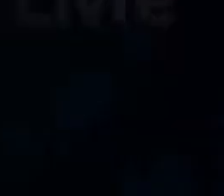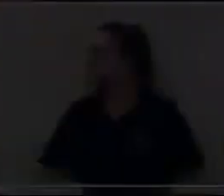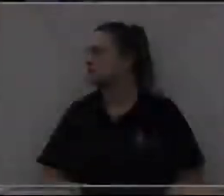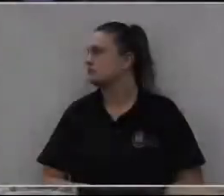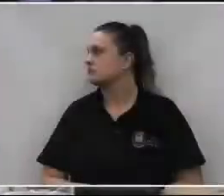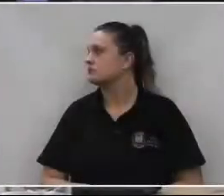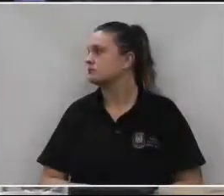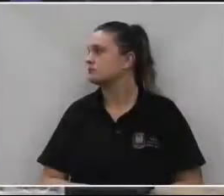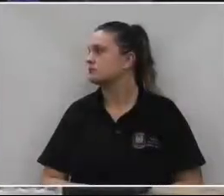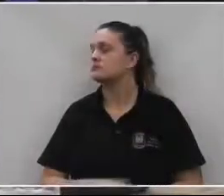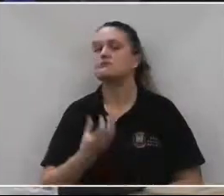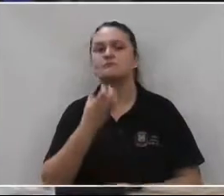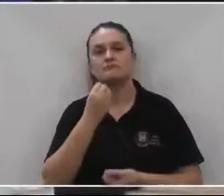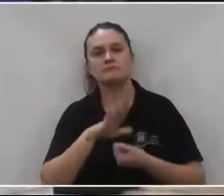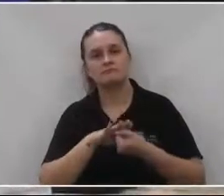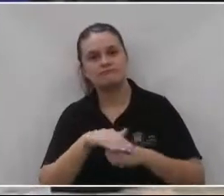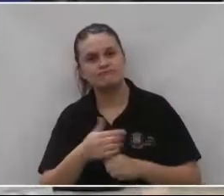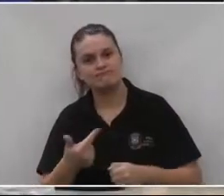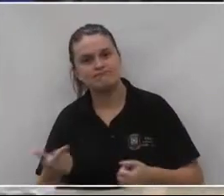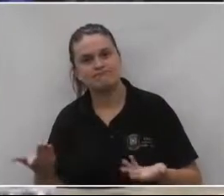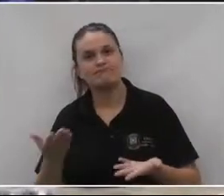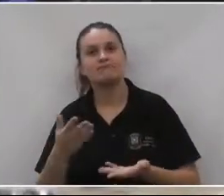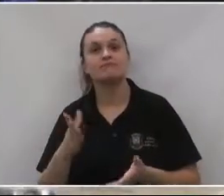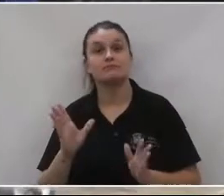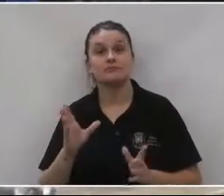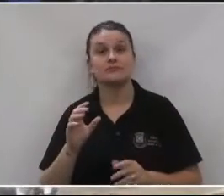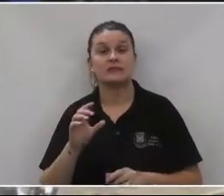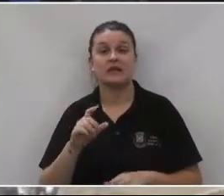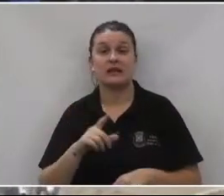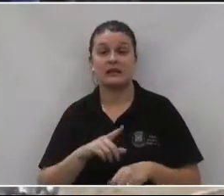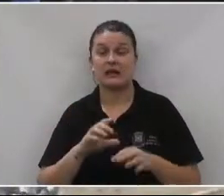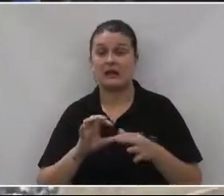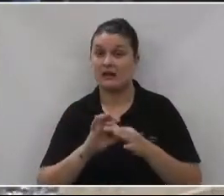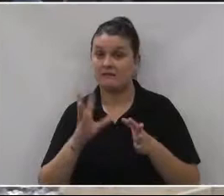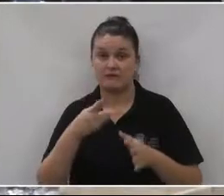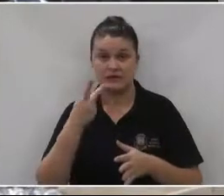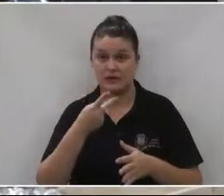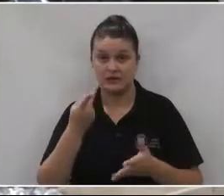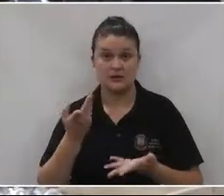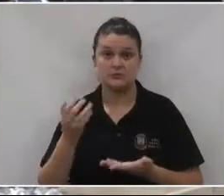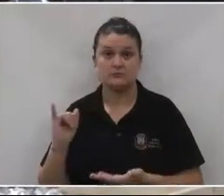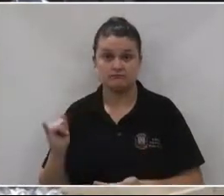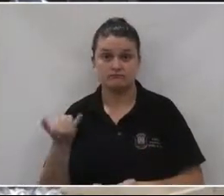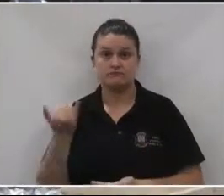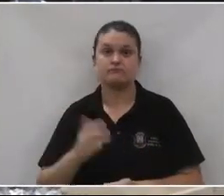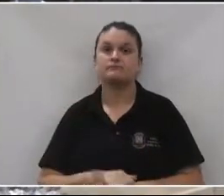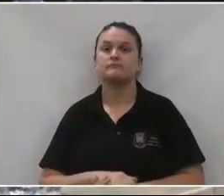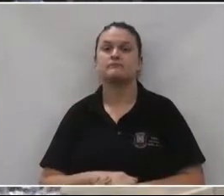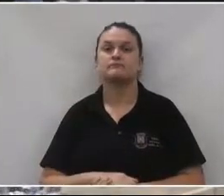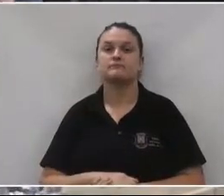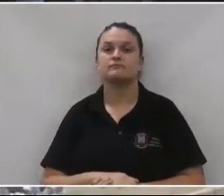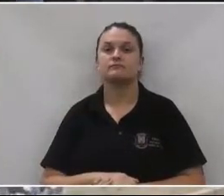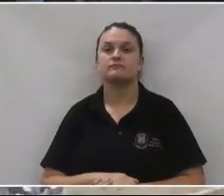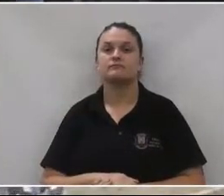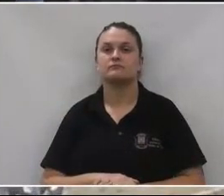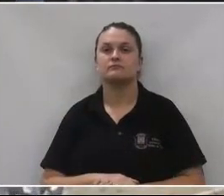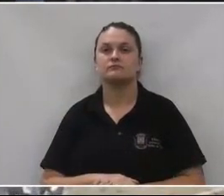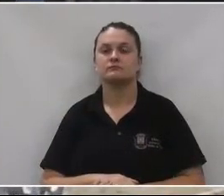é boa noite novamente na palavra livre só quero fazer 11 a